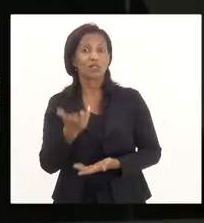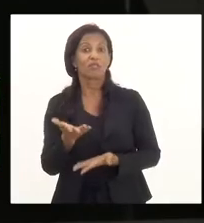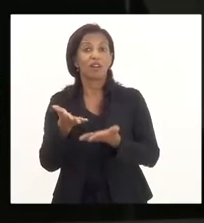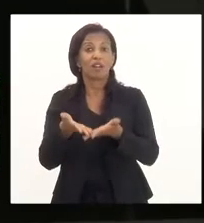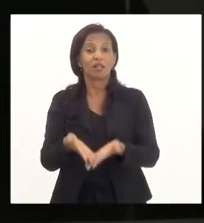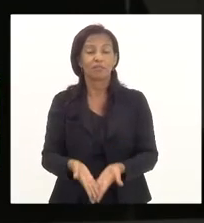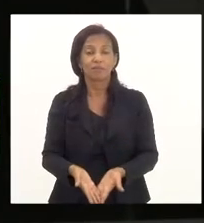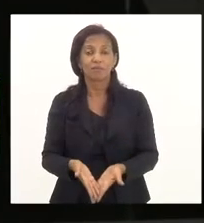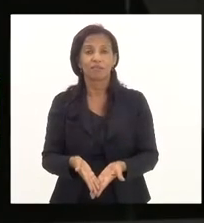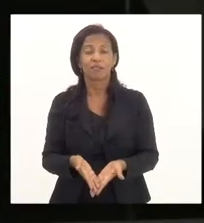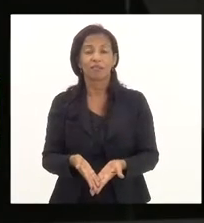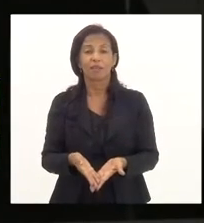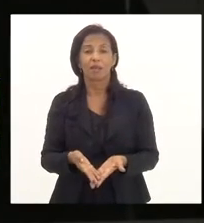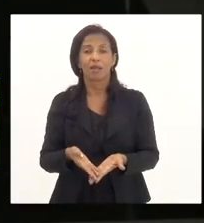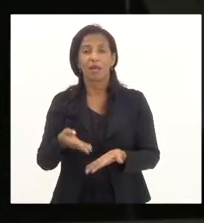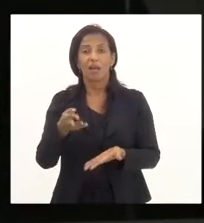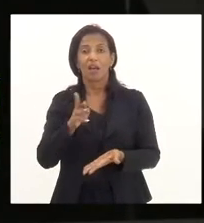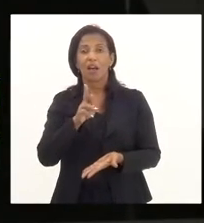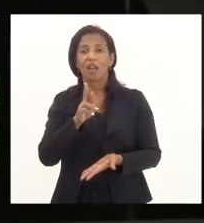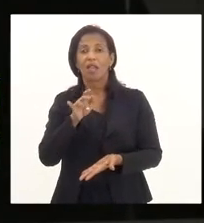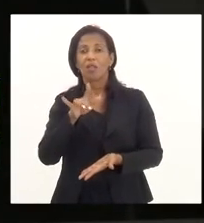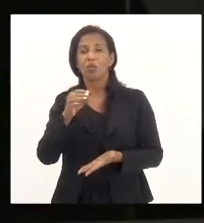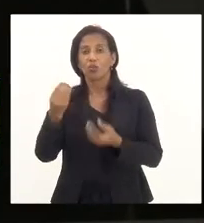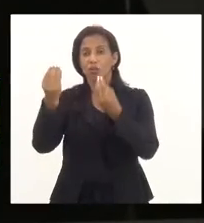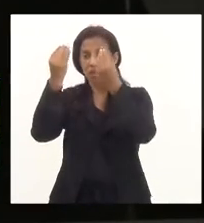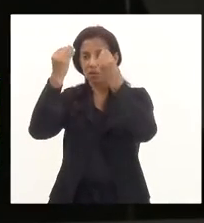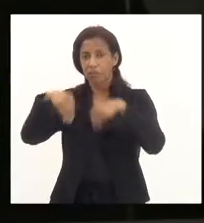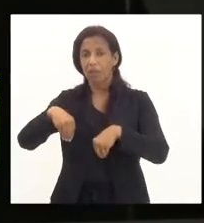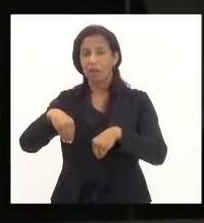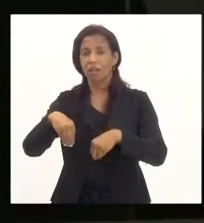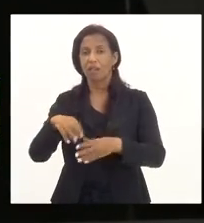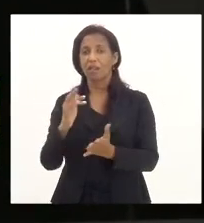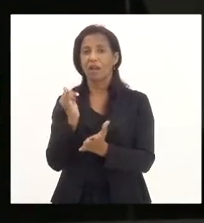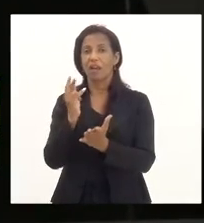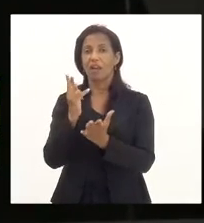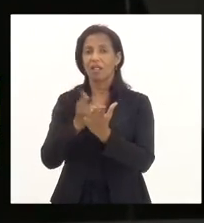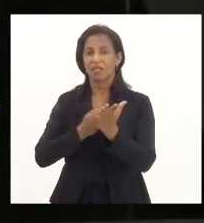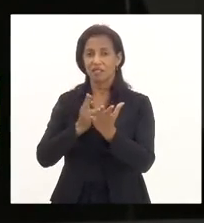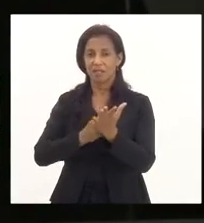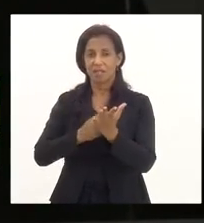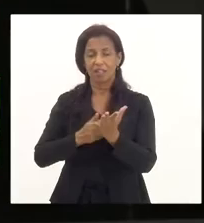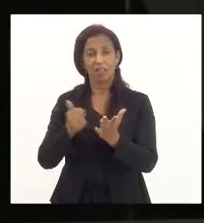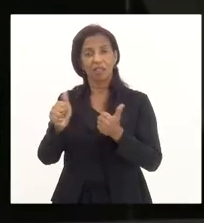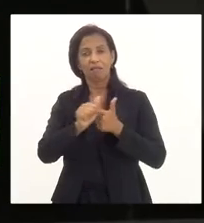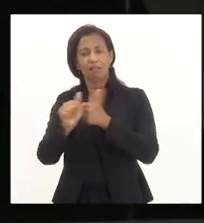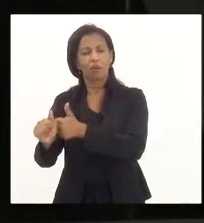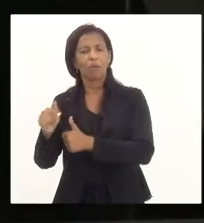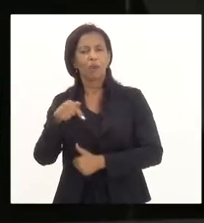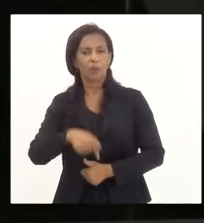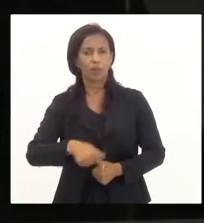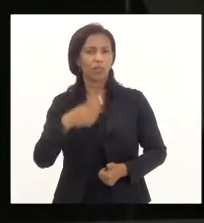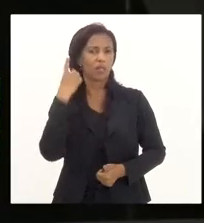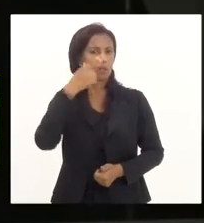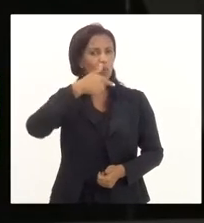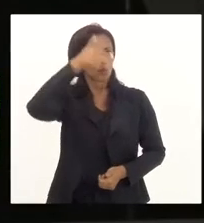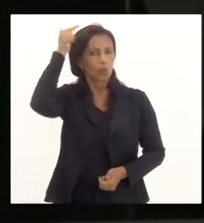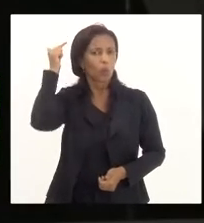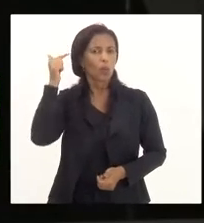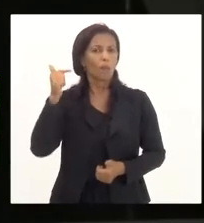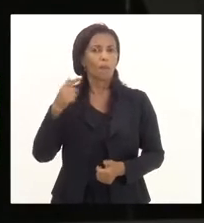referia né a renúncia da receita quem acompanhou aqui o deputado dos Paulo presidiu uma